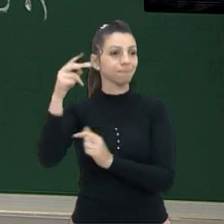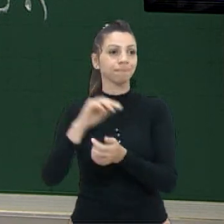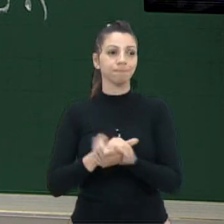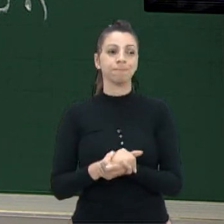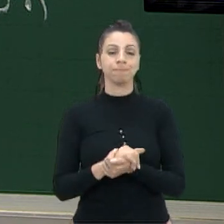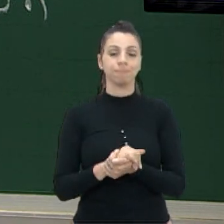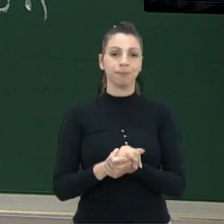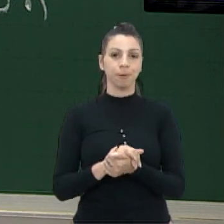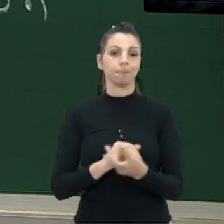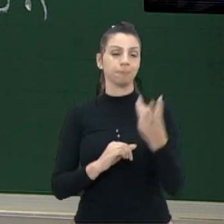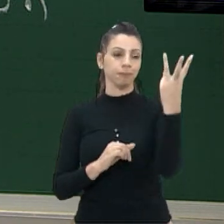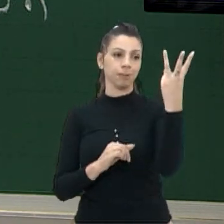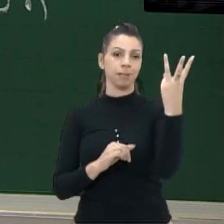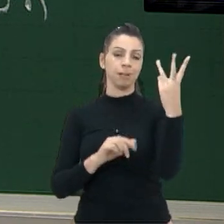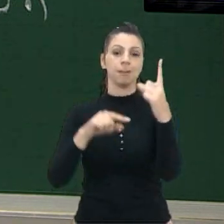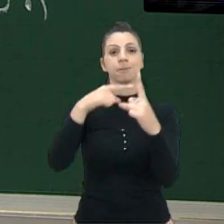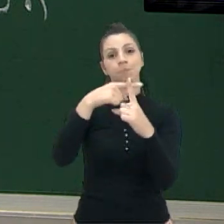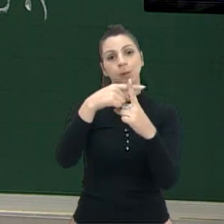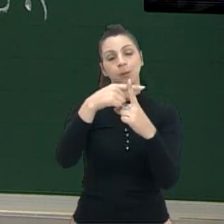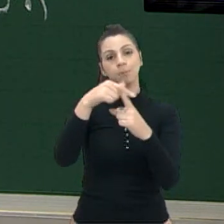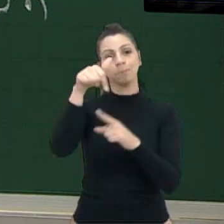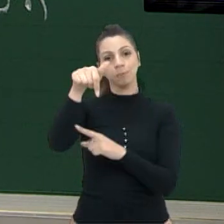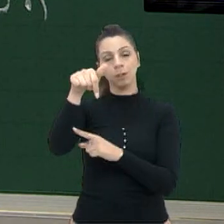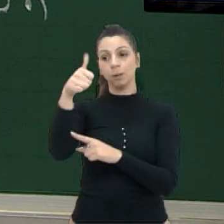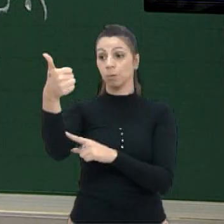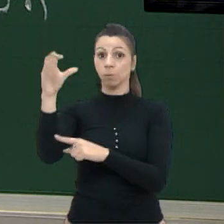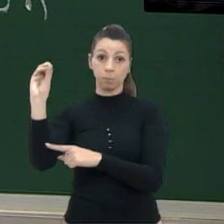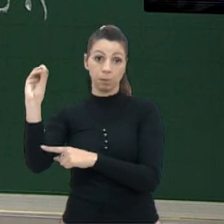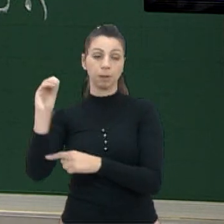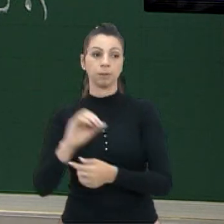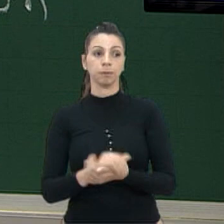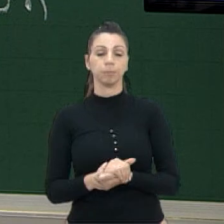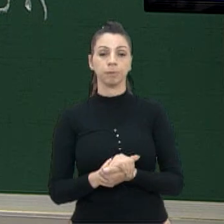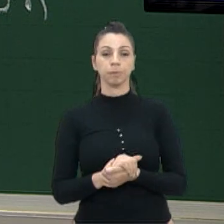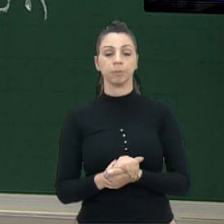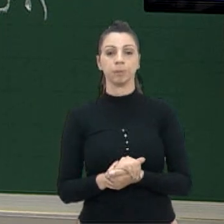3 mais 7, 10. 10m ao quadrado.